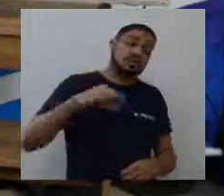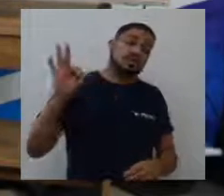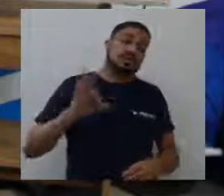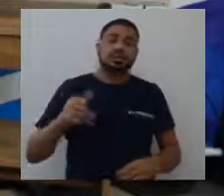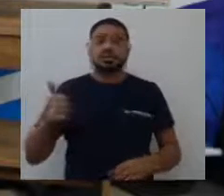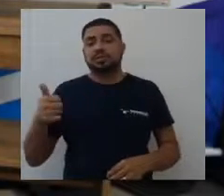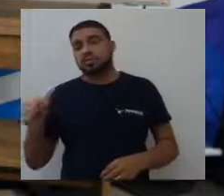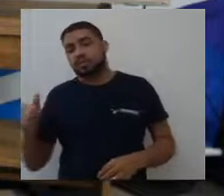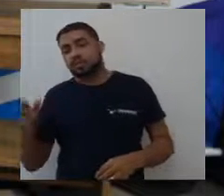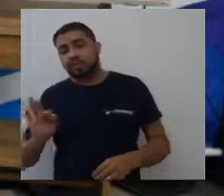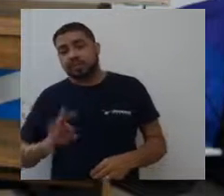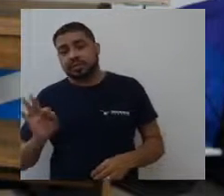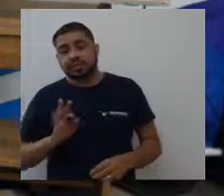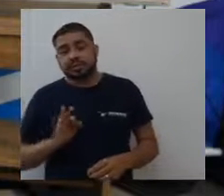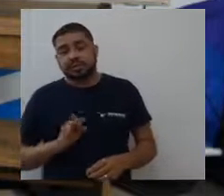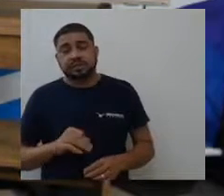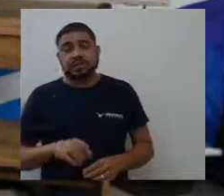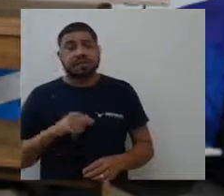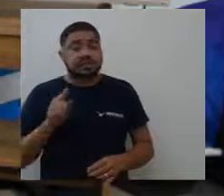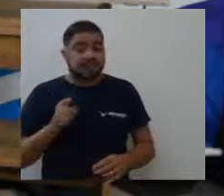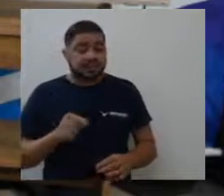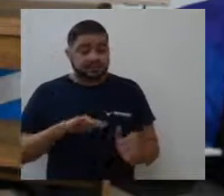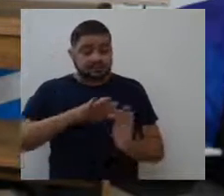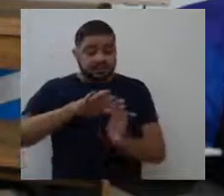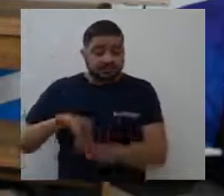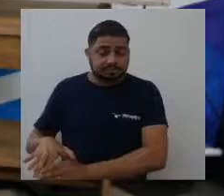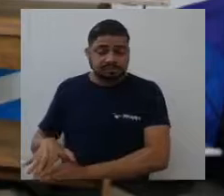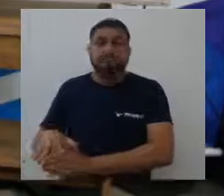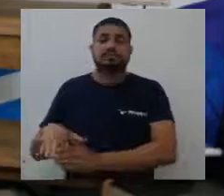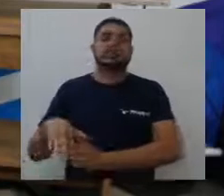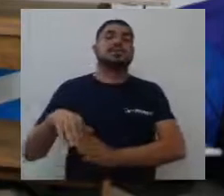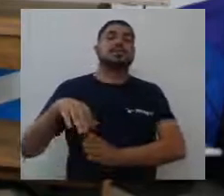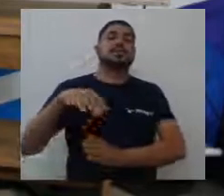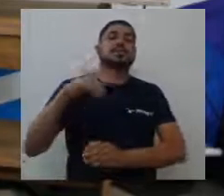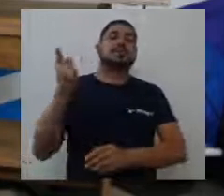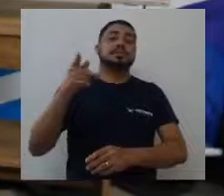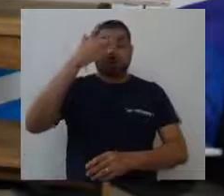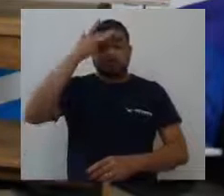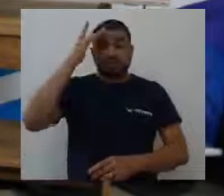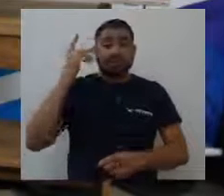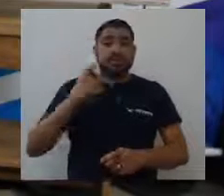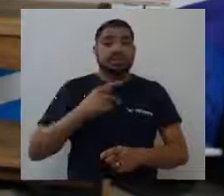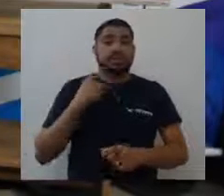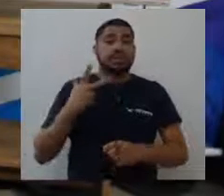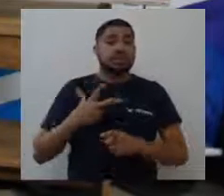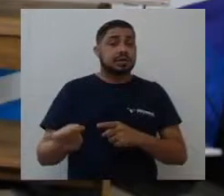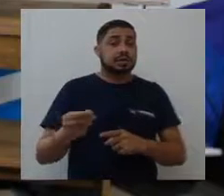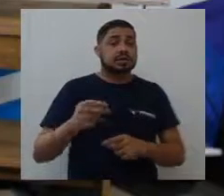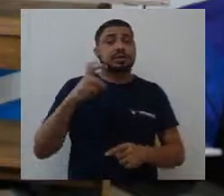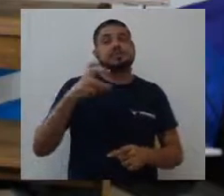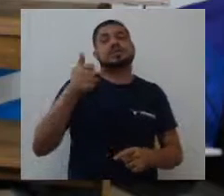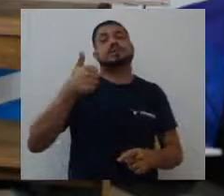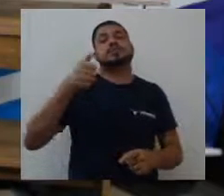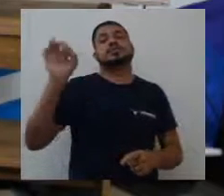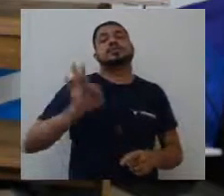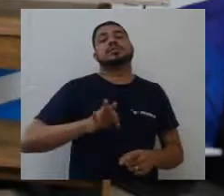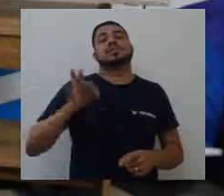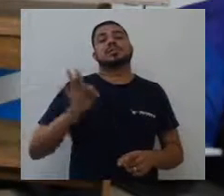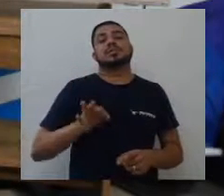11%. E com essa retirada de votos, o candidato que venceu teve 51% dos votos